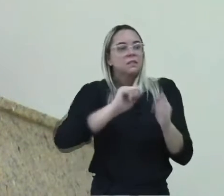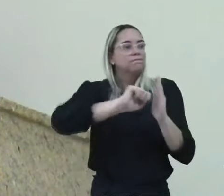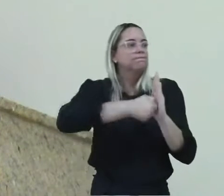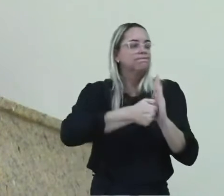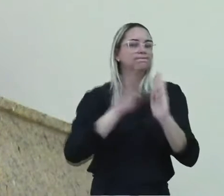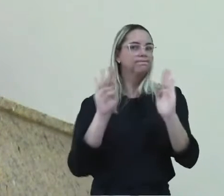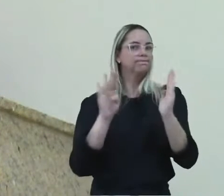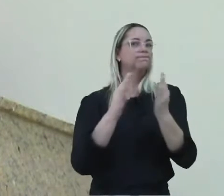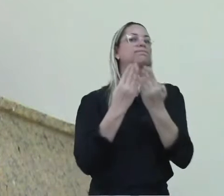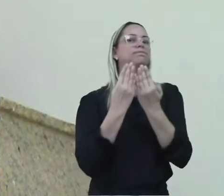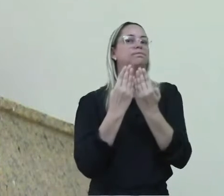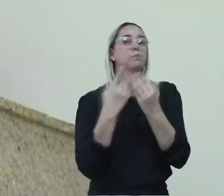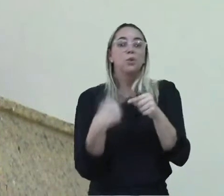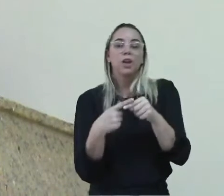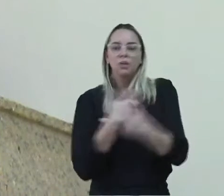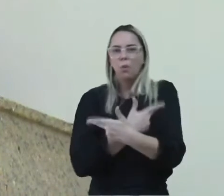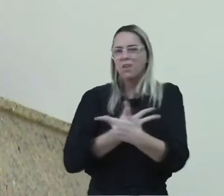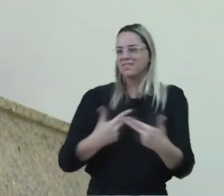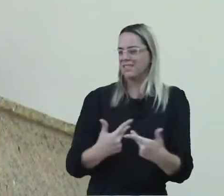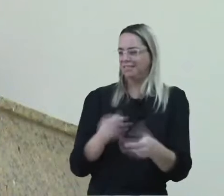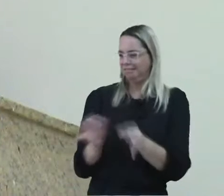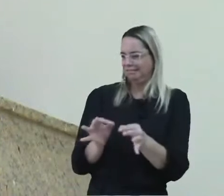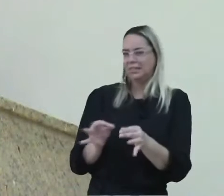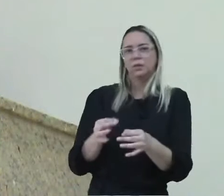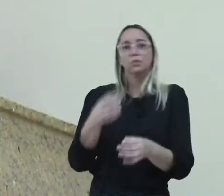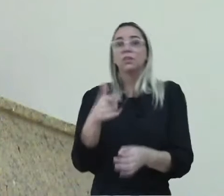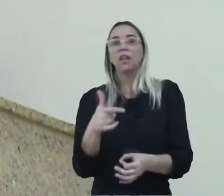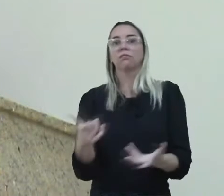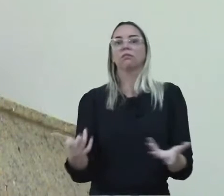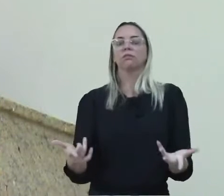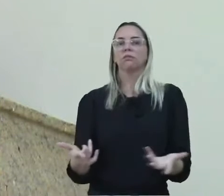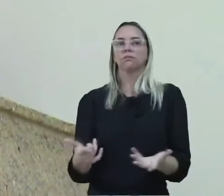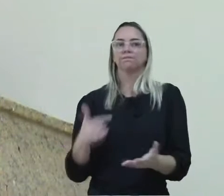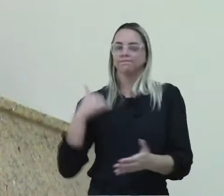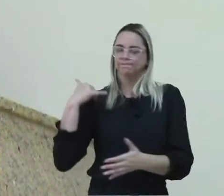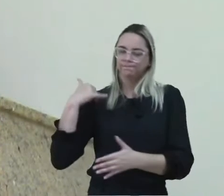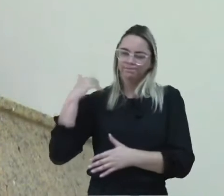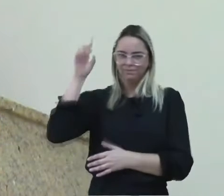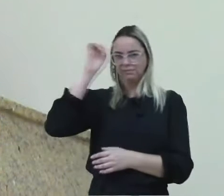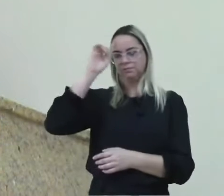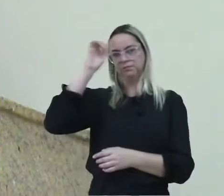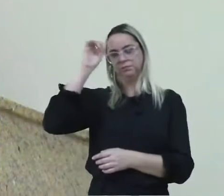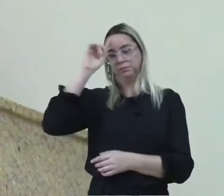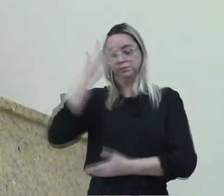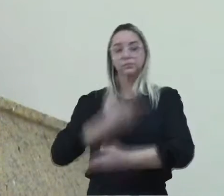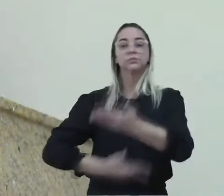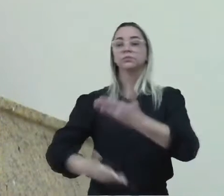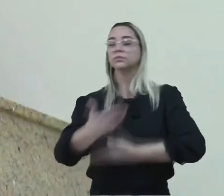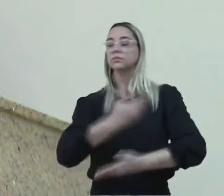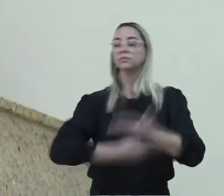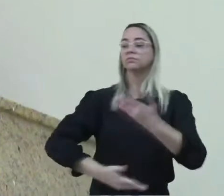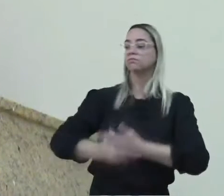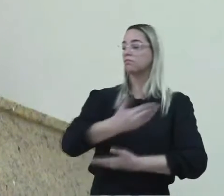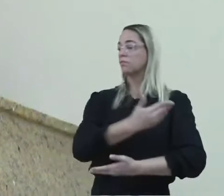falta de equipamentos para o trabalho desses servidores que estão lá no dia a dia, atendendo a população, né, do campo e da